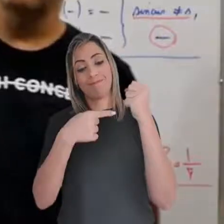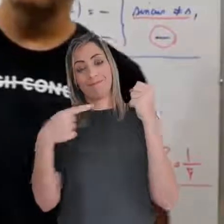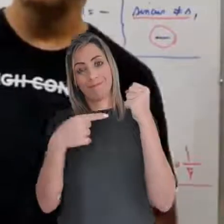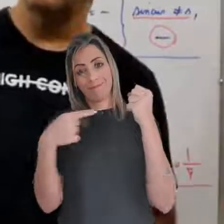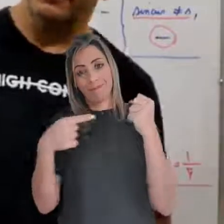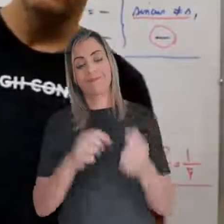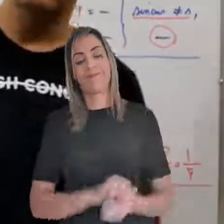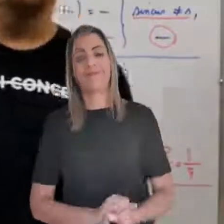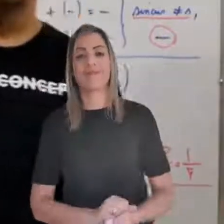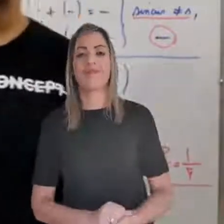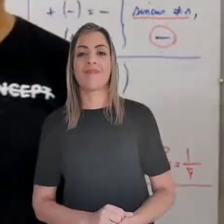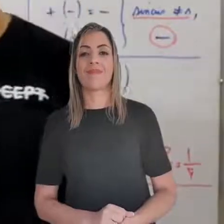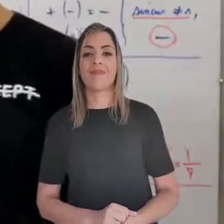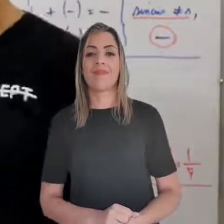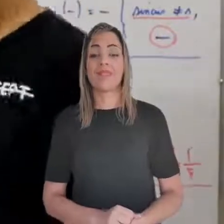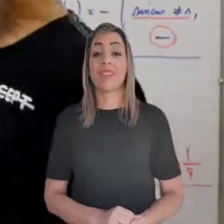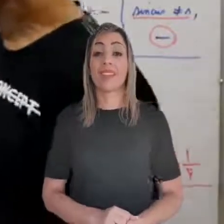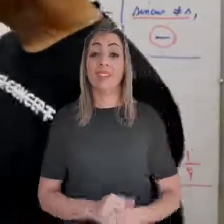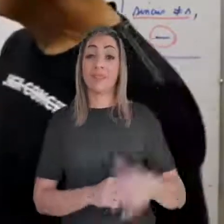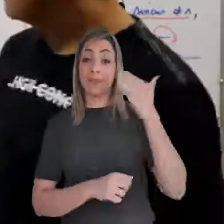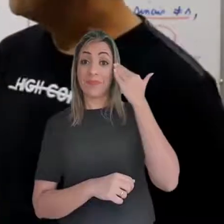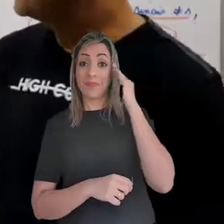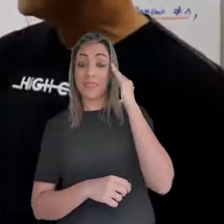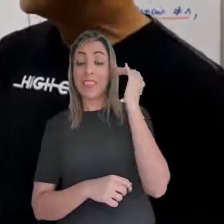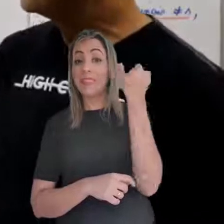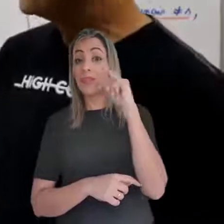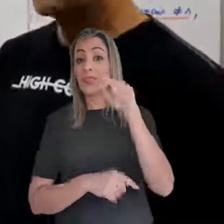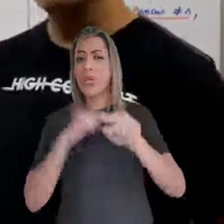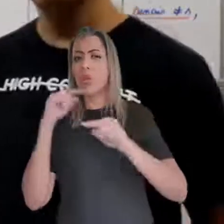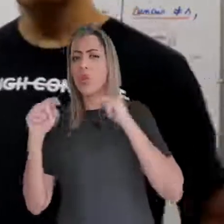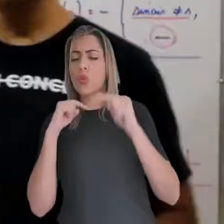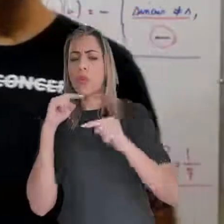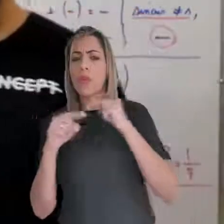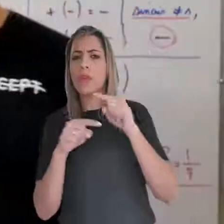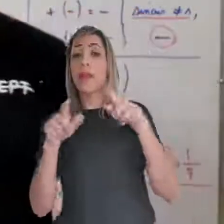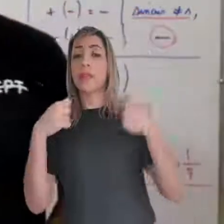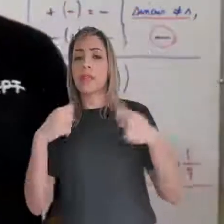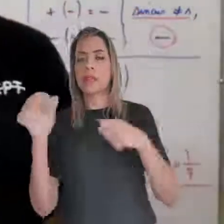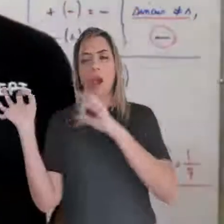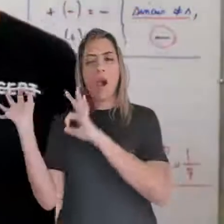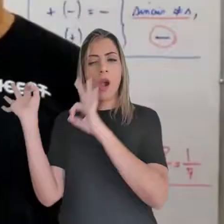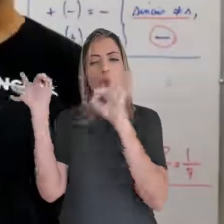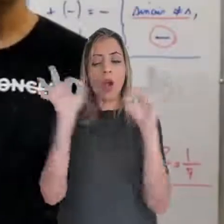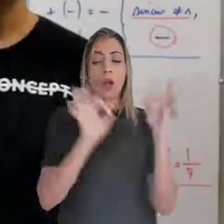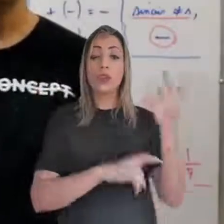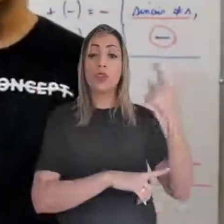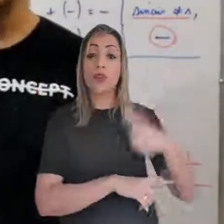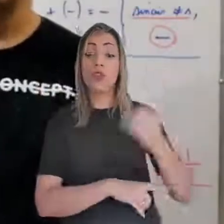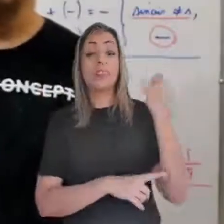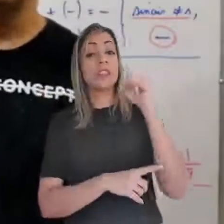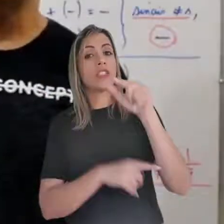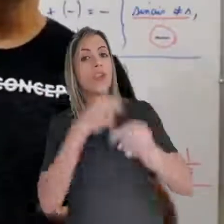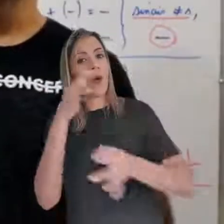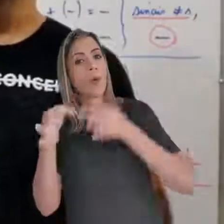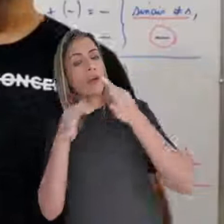8 graus negativos. Tá ok? Muito bem, pessoal. Se você tiver alguma dúvida, volte no vídeo. Se tiver